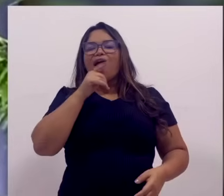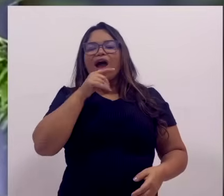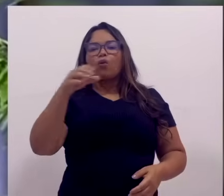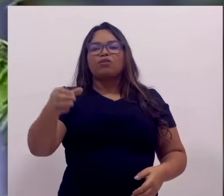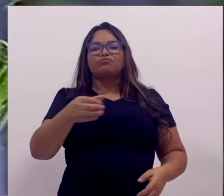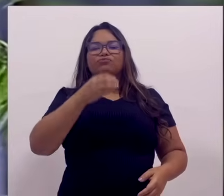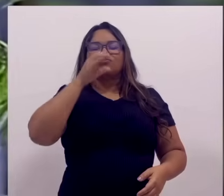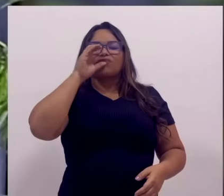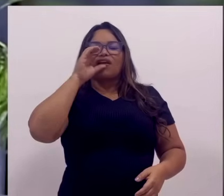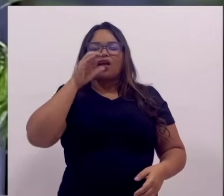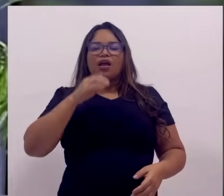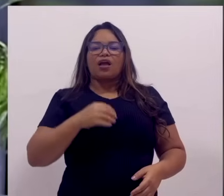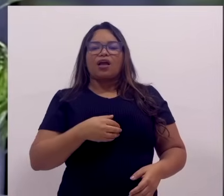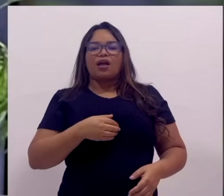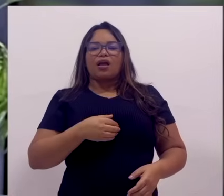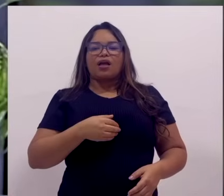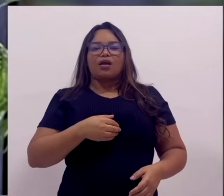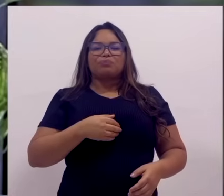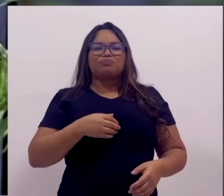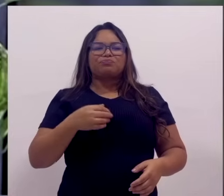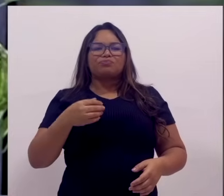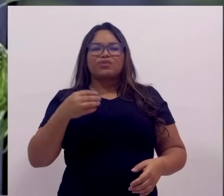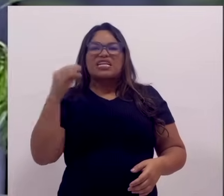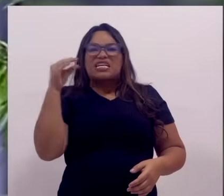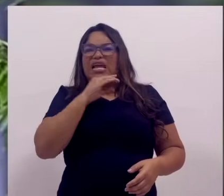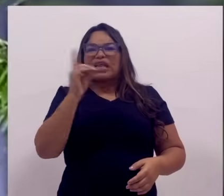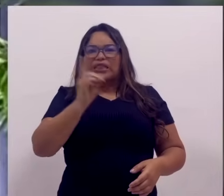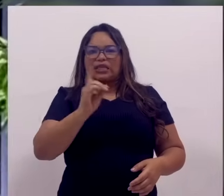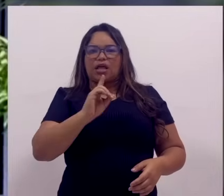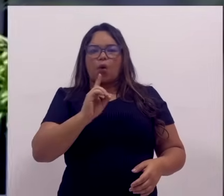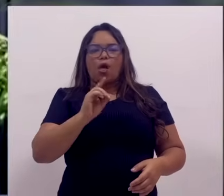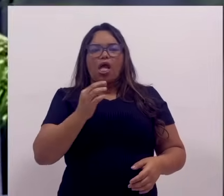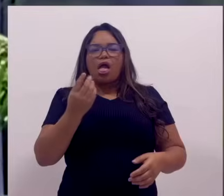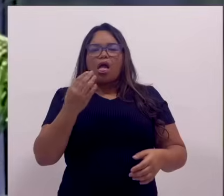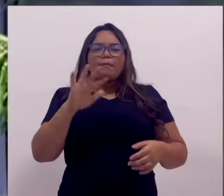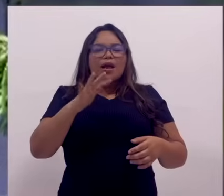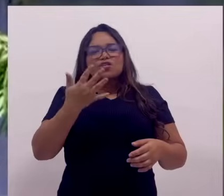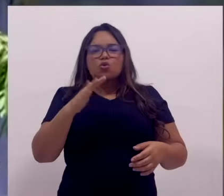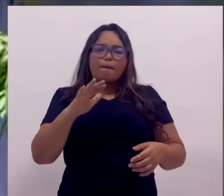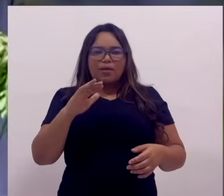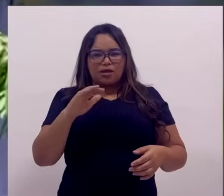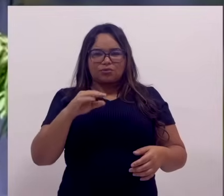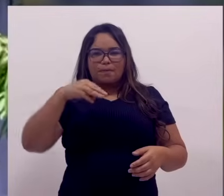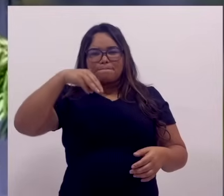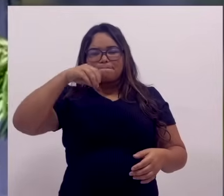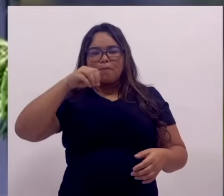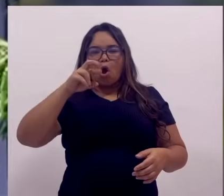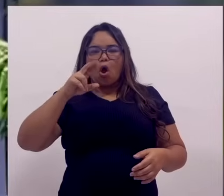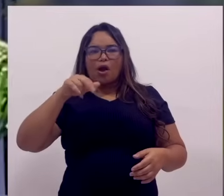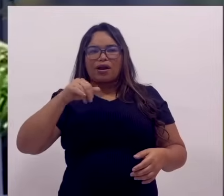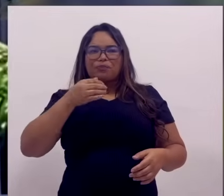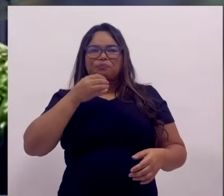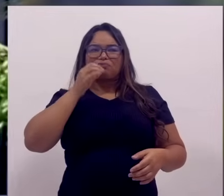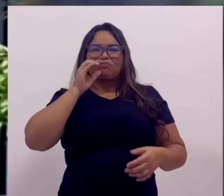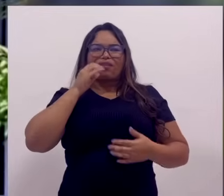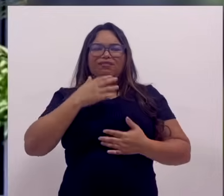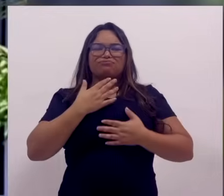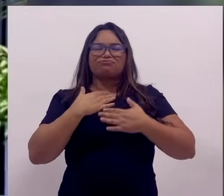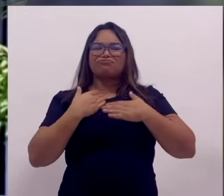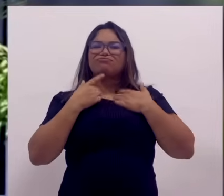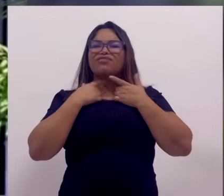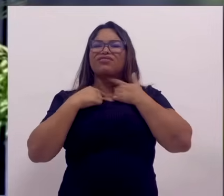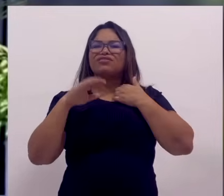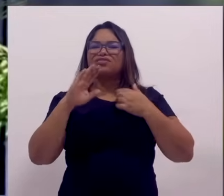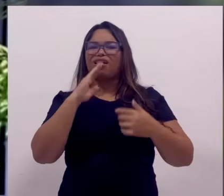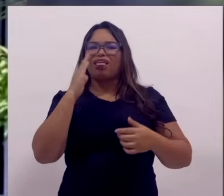você bebesse água morna, você ficava com vontade de vomitar. Se ela estivesse quente, você podia bebê-la, porque você podia bebê-la